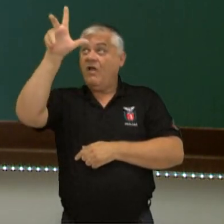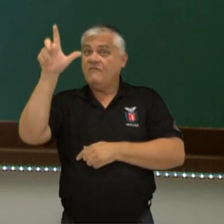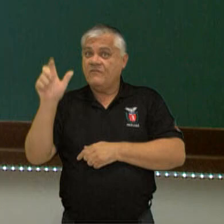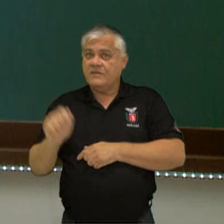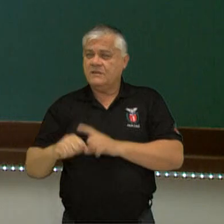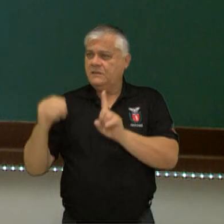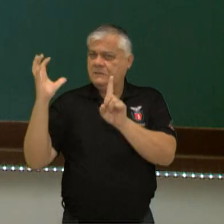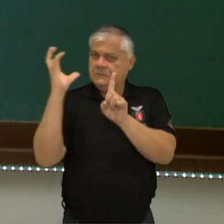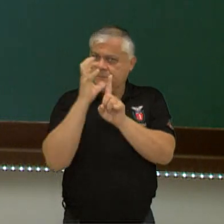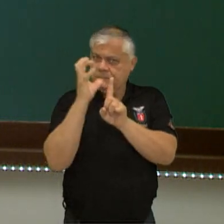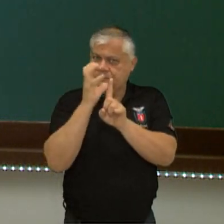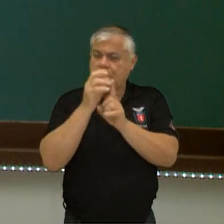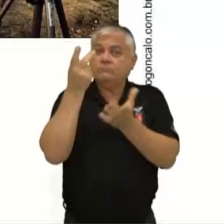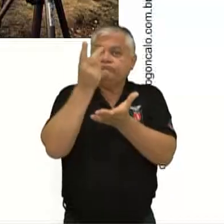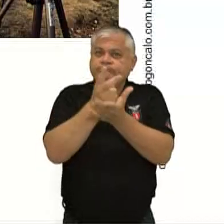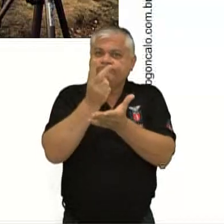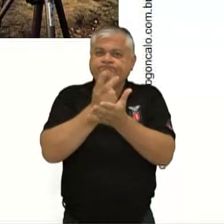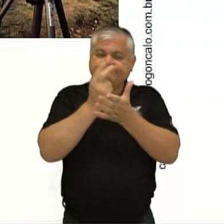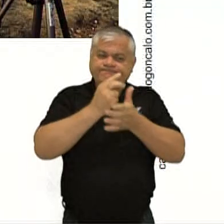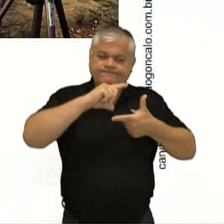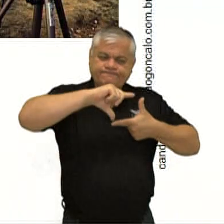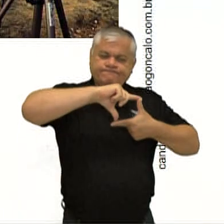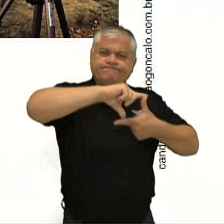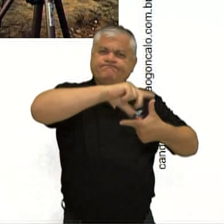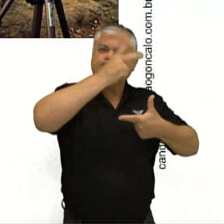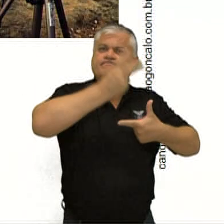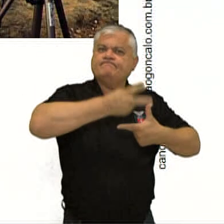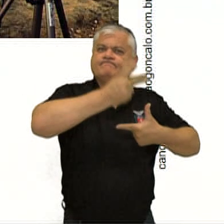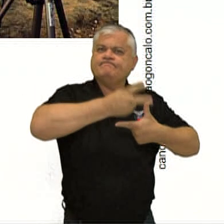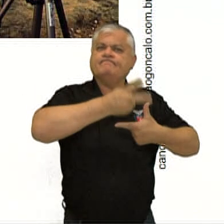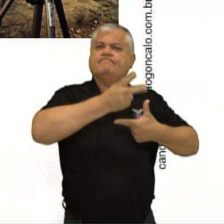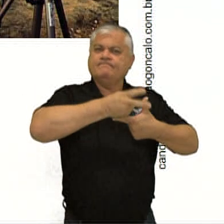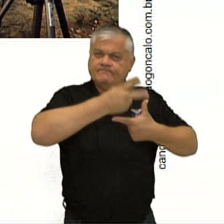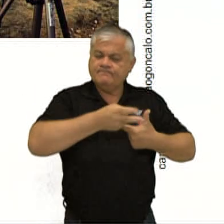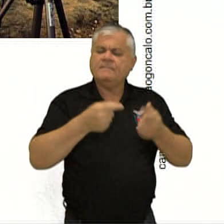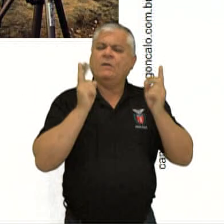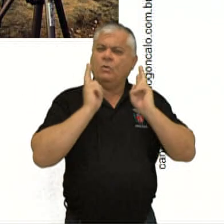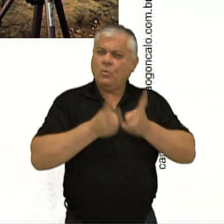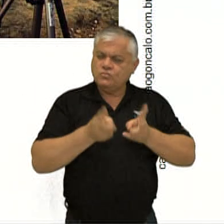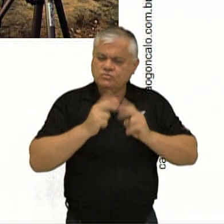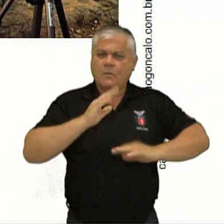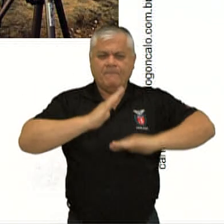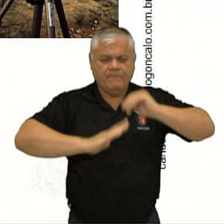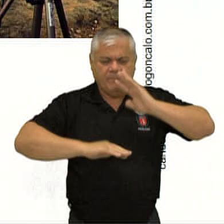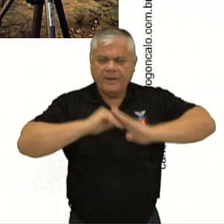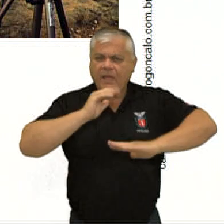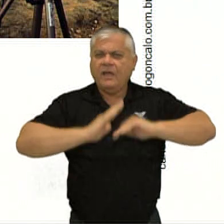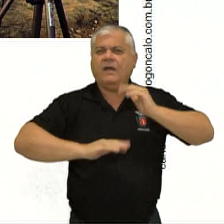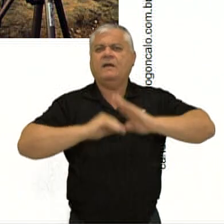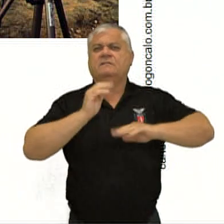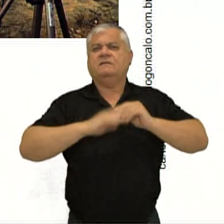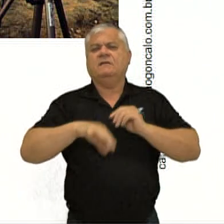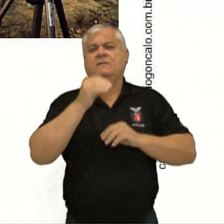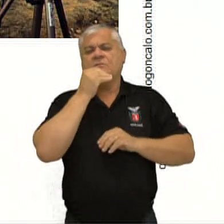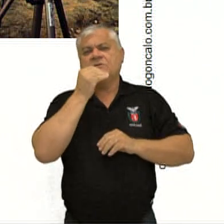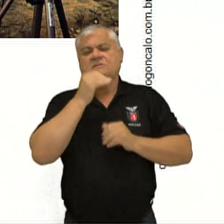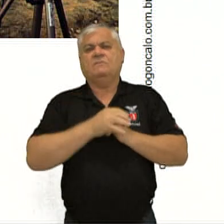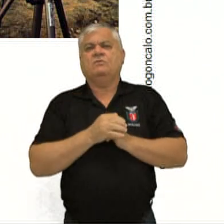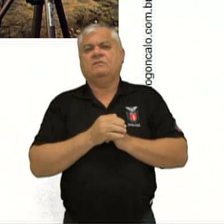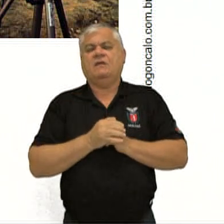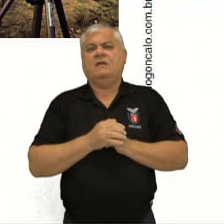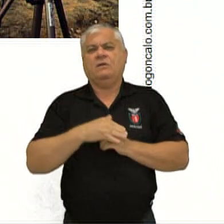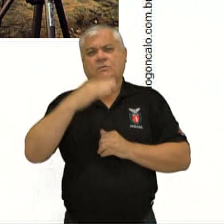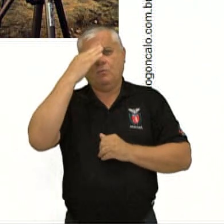à tradição, à conservação por meio da oralidade, das práticas, dos rituais, da sua tradição. No caso da